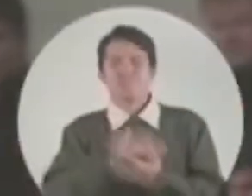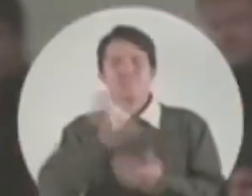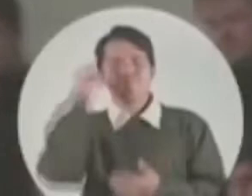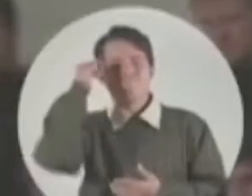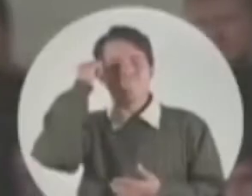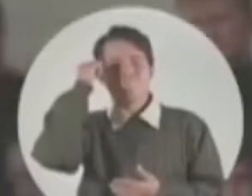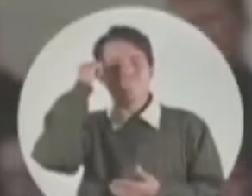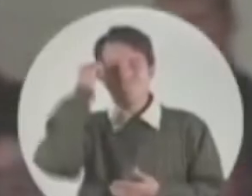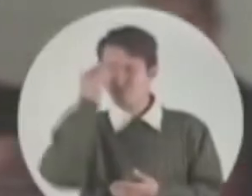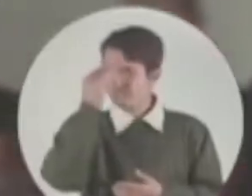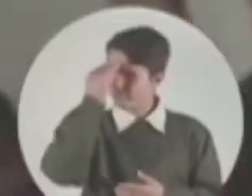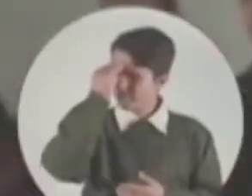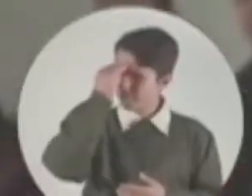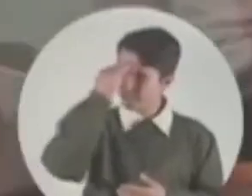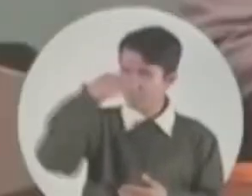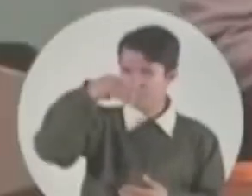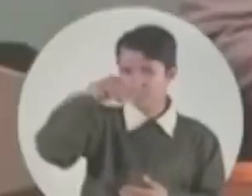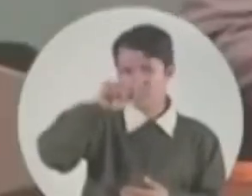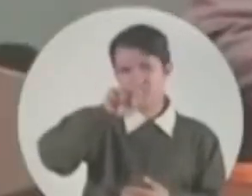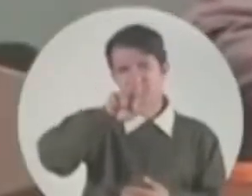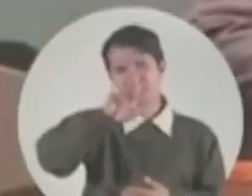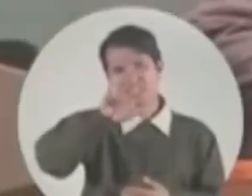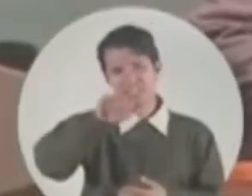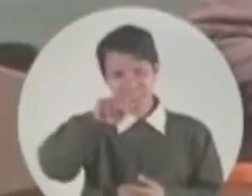E aí eu fico apaixonado por Maria.